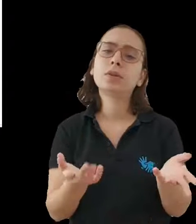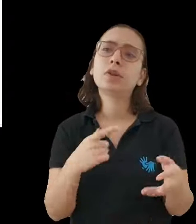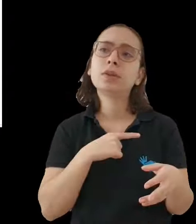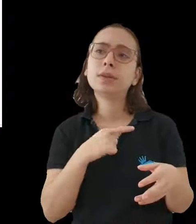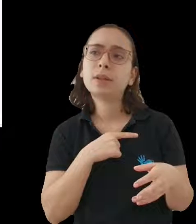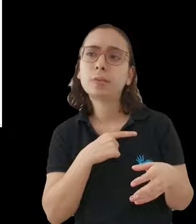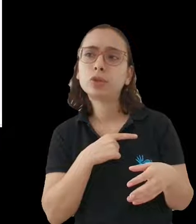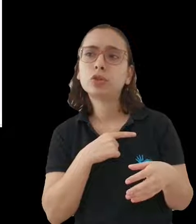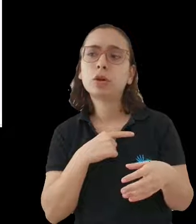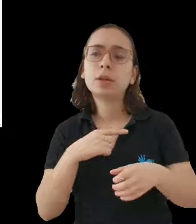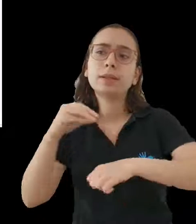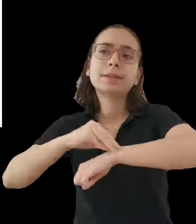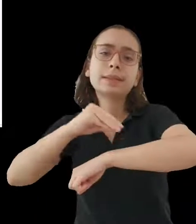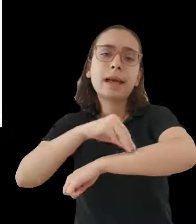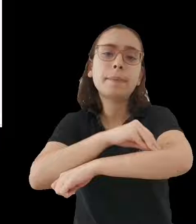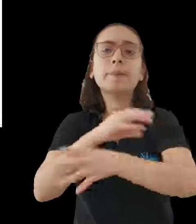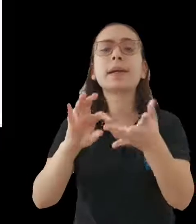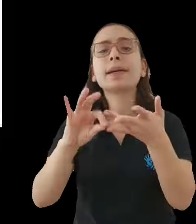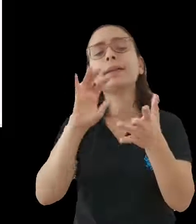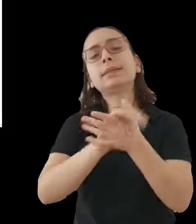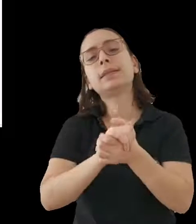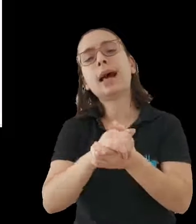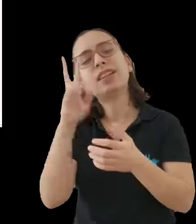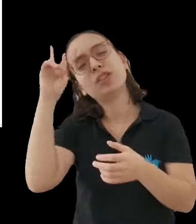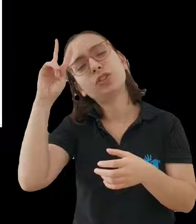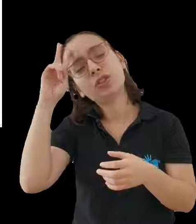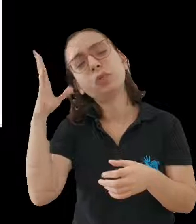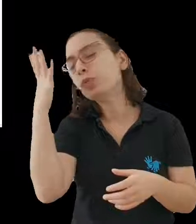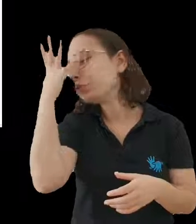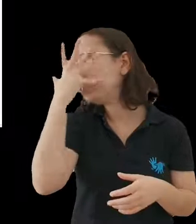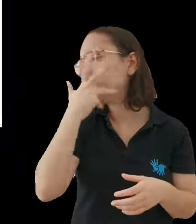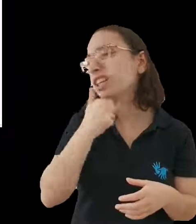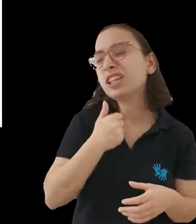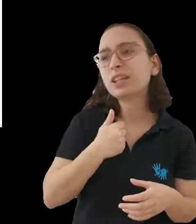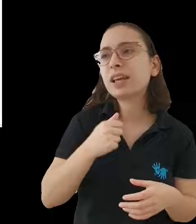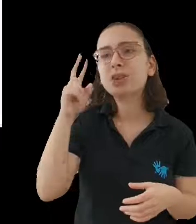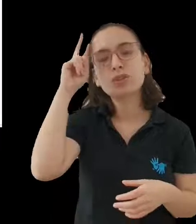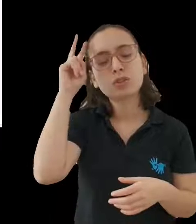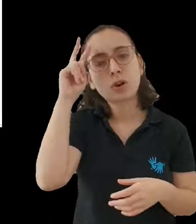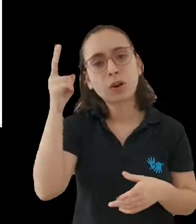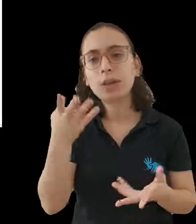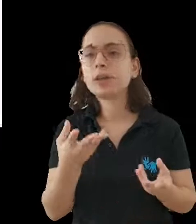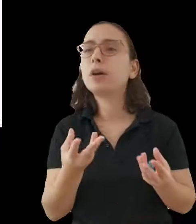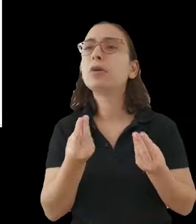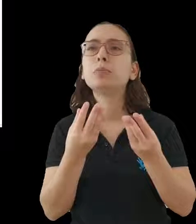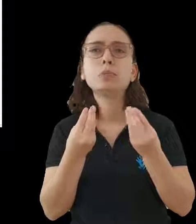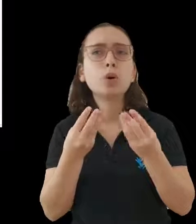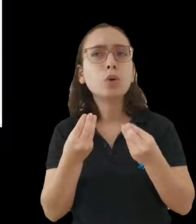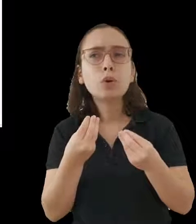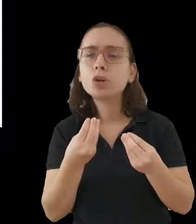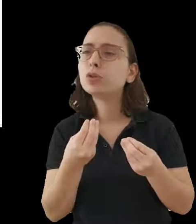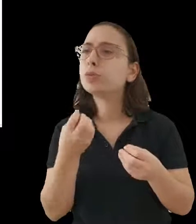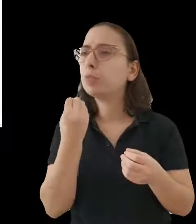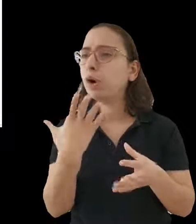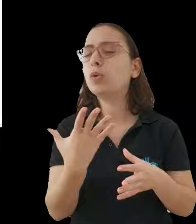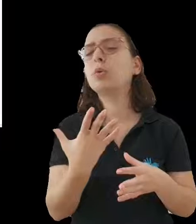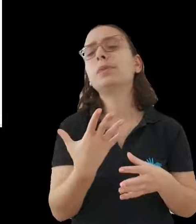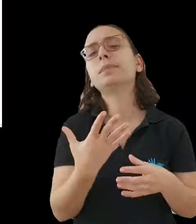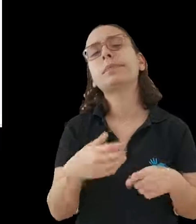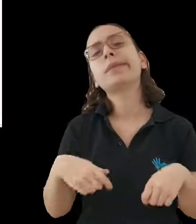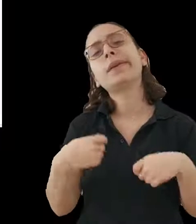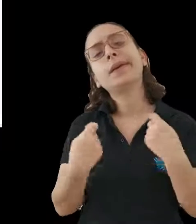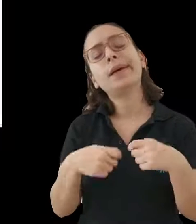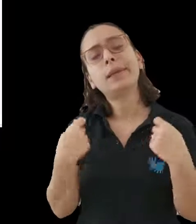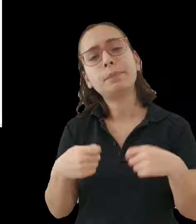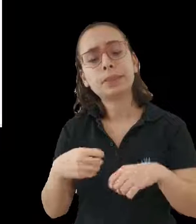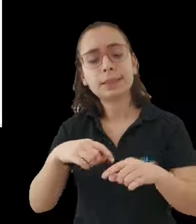propósito porque eu tenho uma história chamada Sapa Casada, que é muito linda, muito incrível. Eu amo essa história, eu conto essa história há muitos anos.